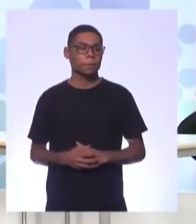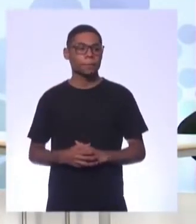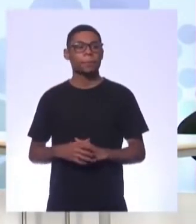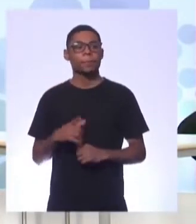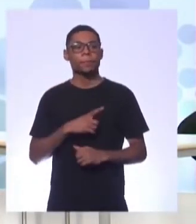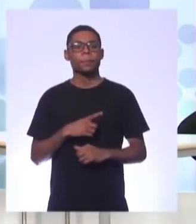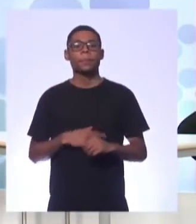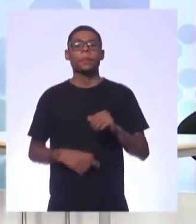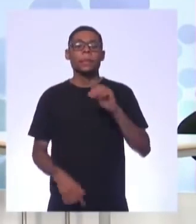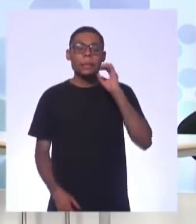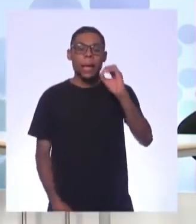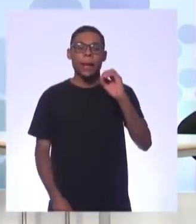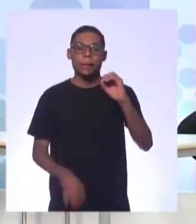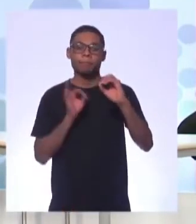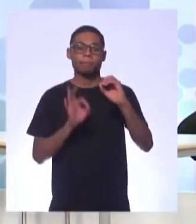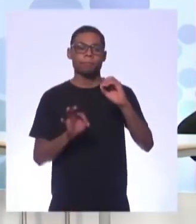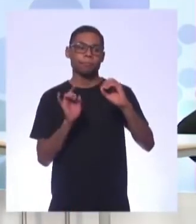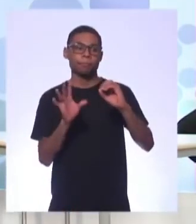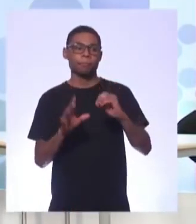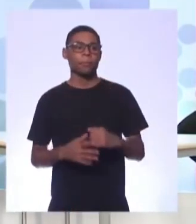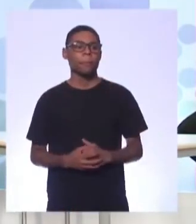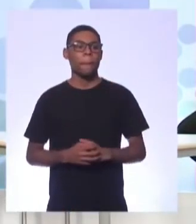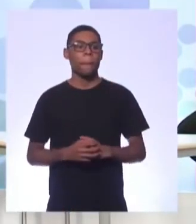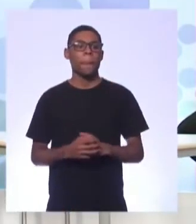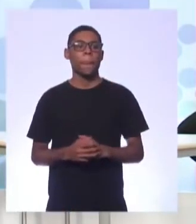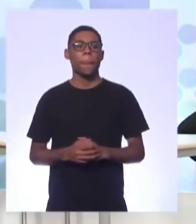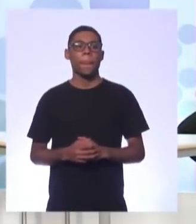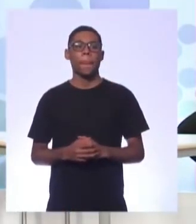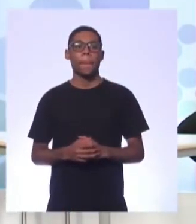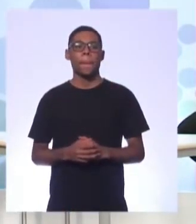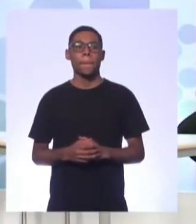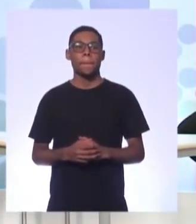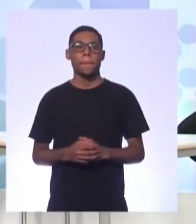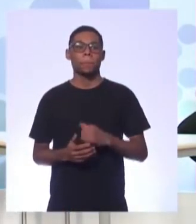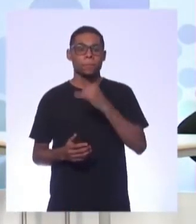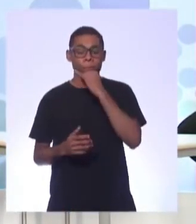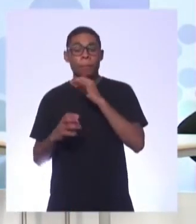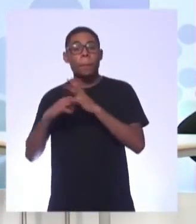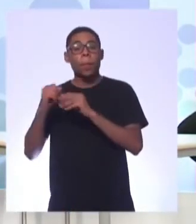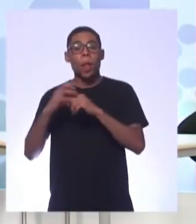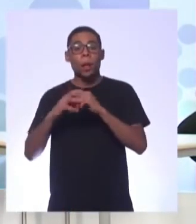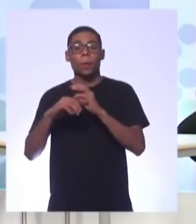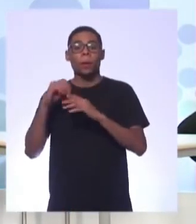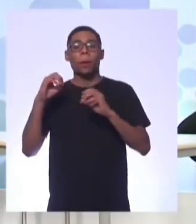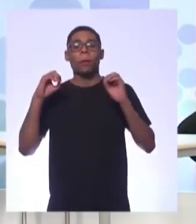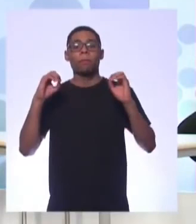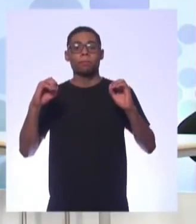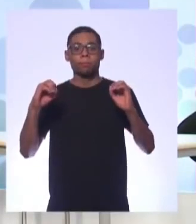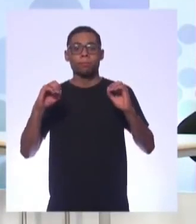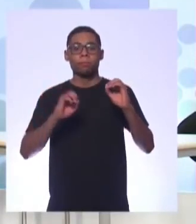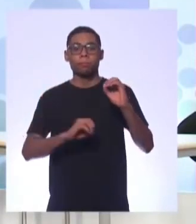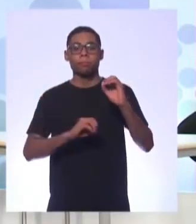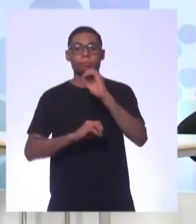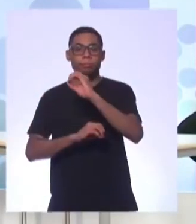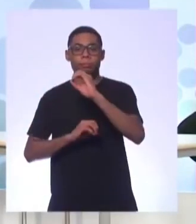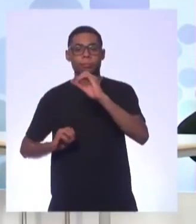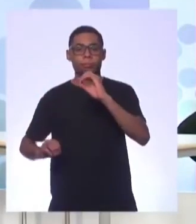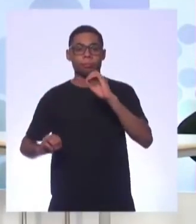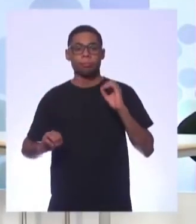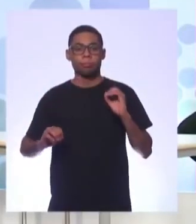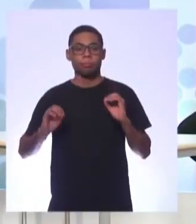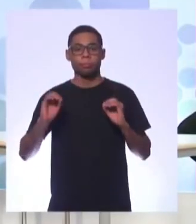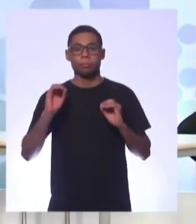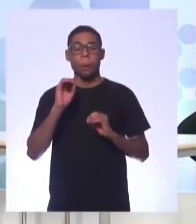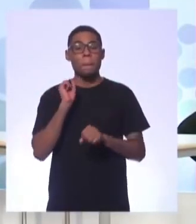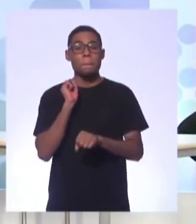questão do zero absoluto, né? O zero absoluto pressupõe que todas as moléculas estejam paradas, tá? E aí os professores dá para discutir com os alunos. Existe,